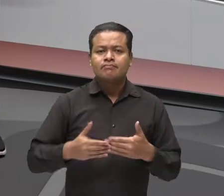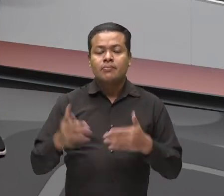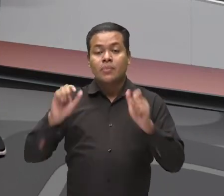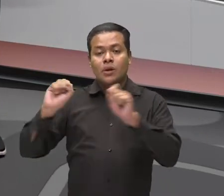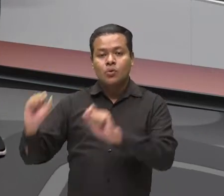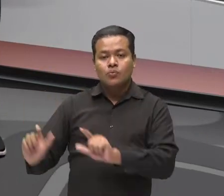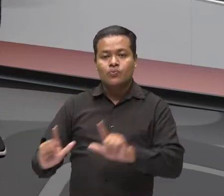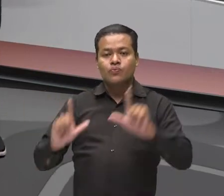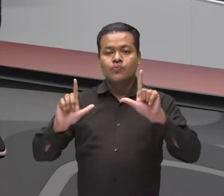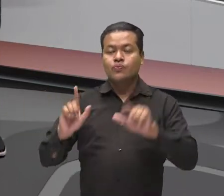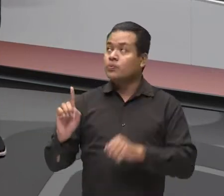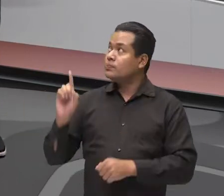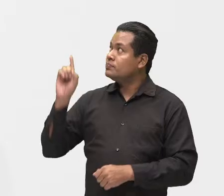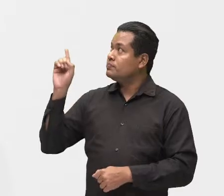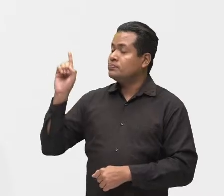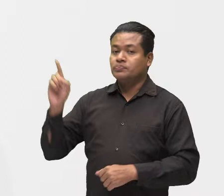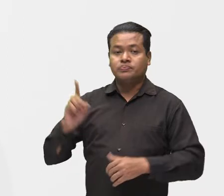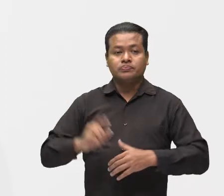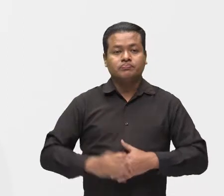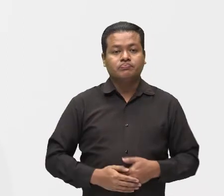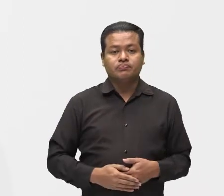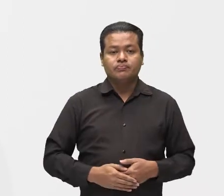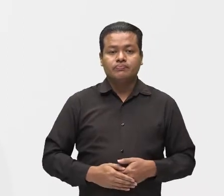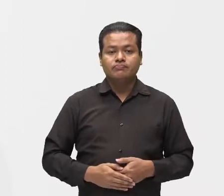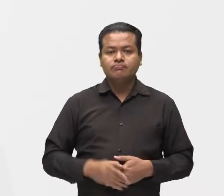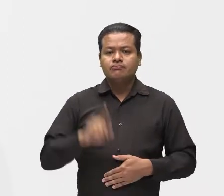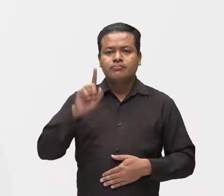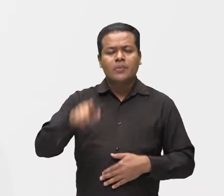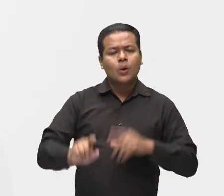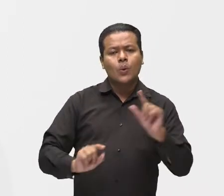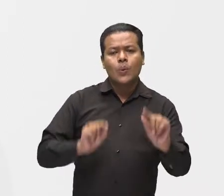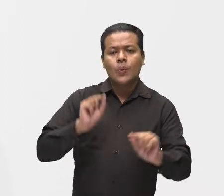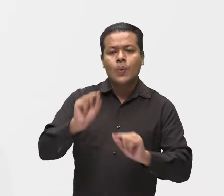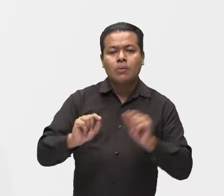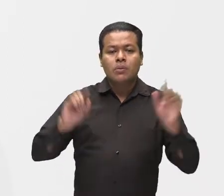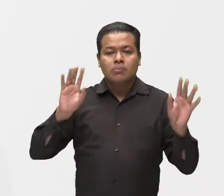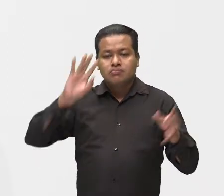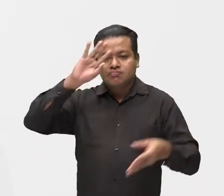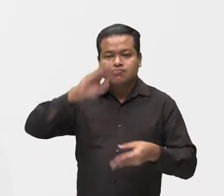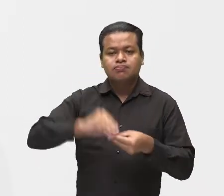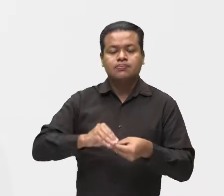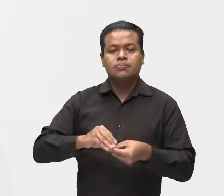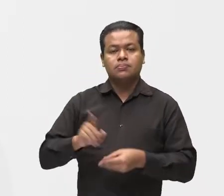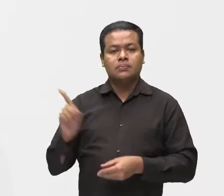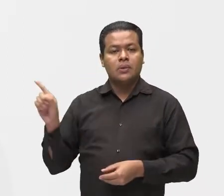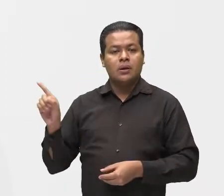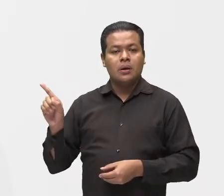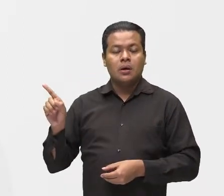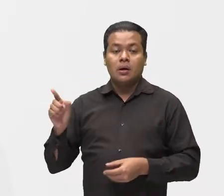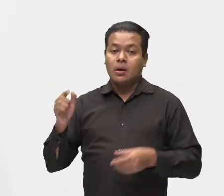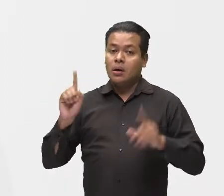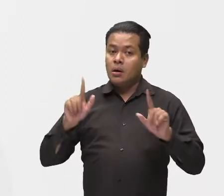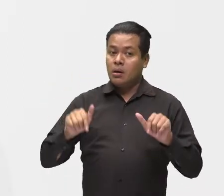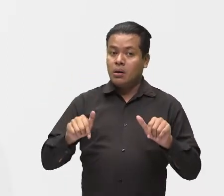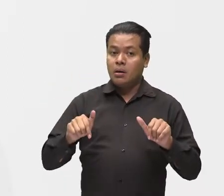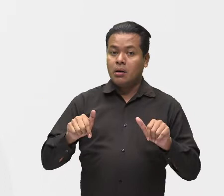novo naquela cartela anterior sobre a questão dos Estados Unidos e do México, para a gente poder fechar esse assunto. Olha, como vocês podem ver,